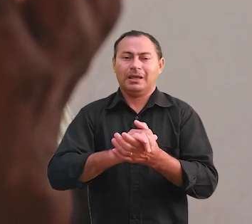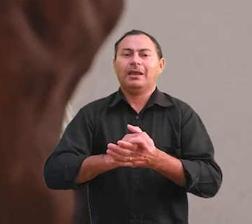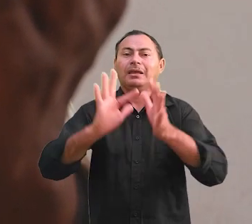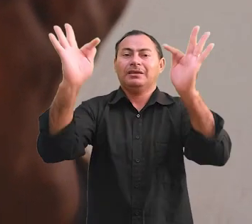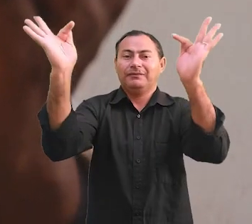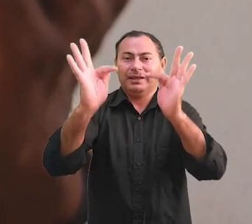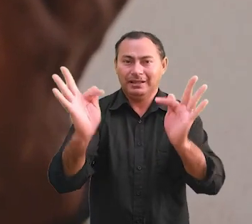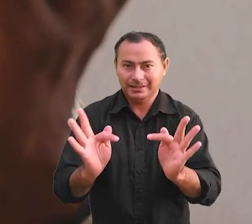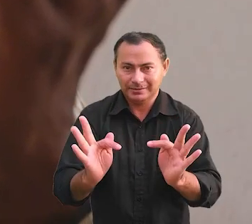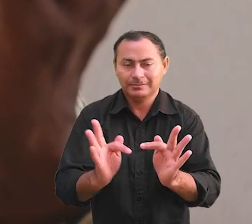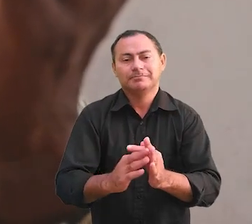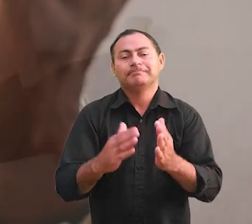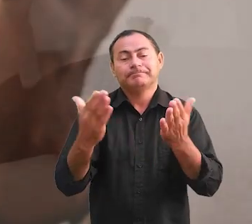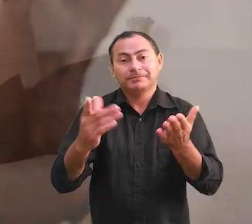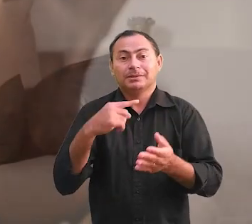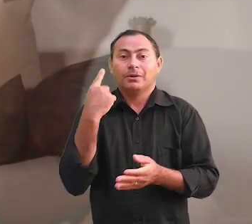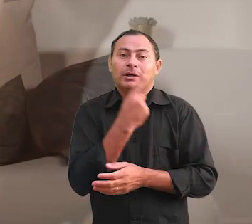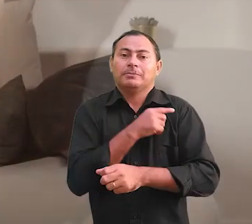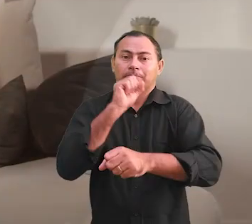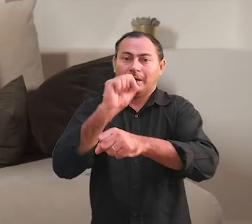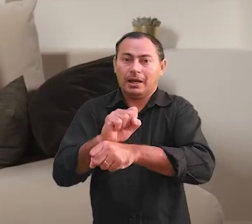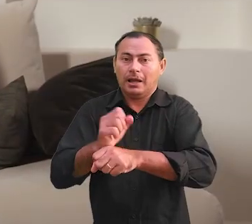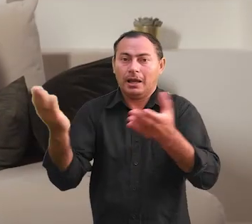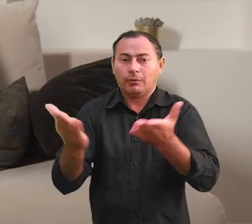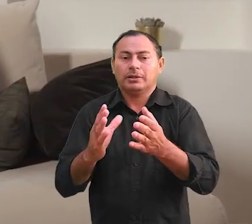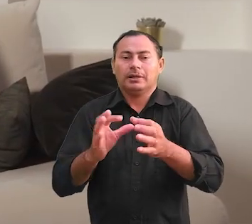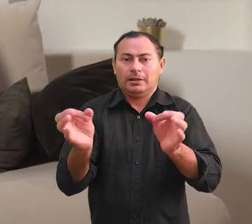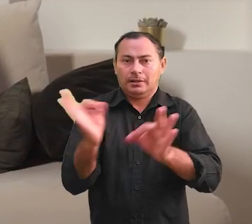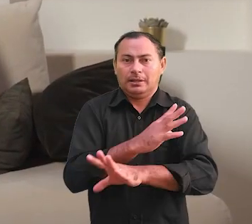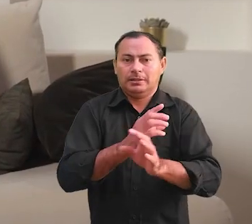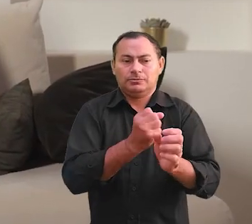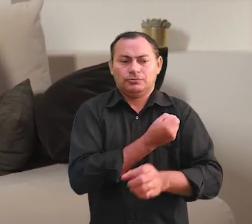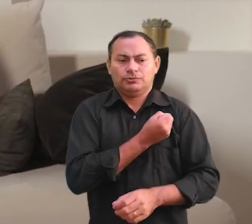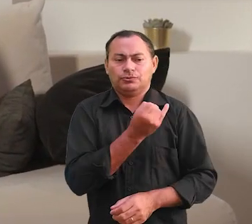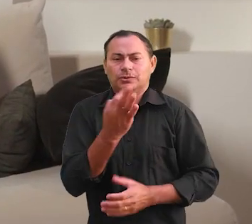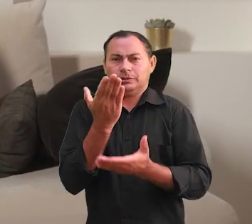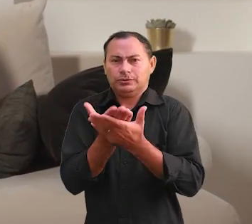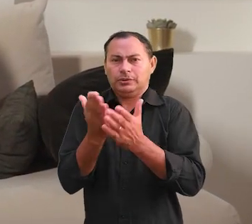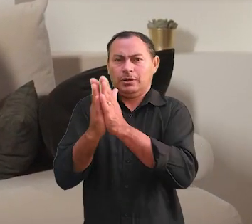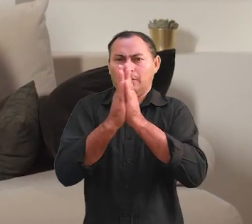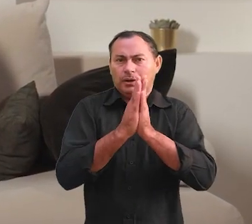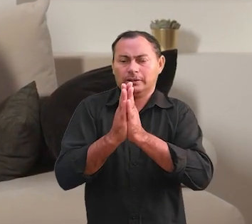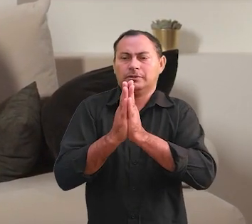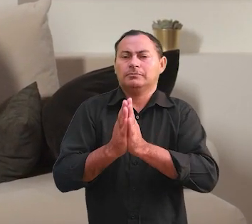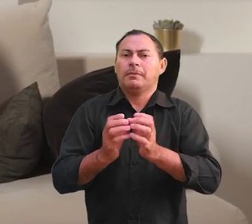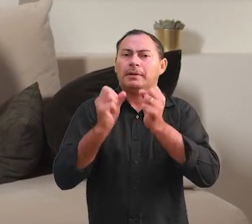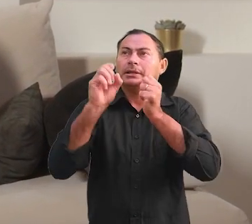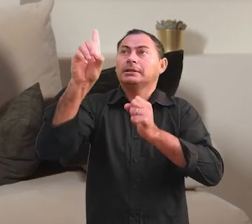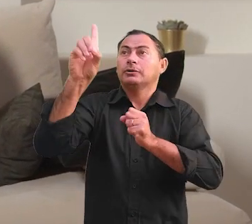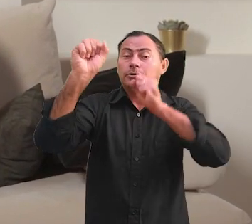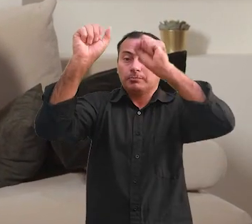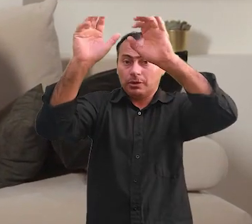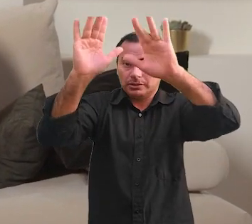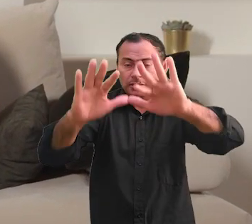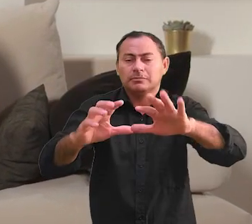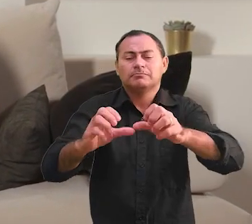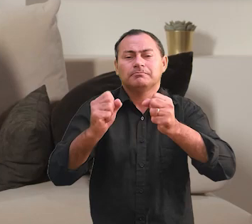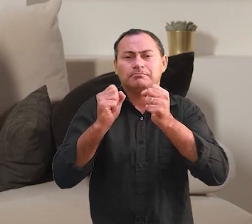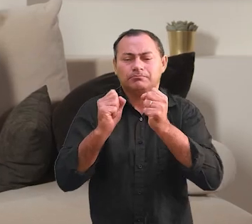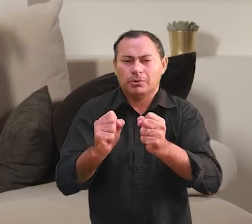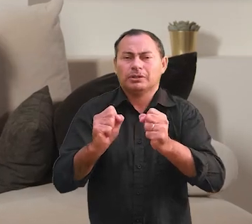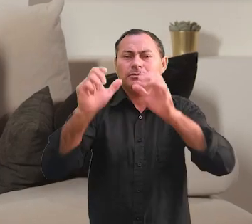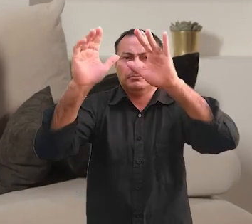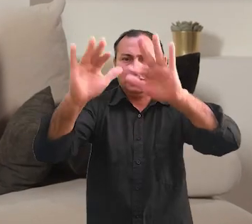ser um casamento feliz interessante nós temos que parar agora estamos terminando essa série A minha oração eu possa lhe abençoar